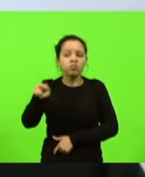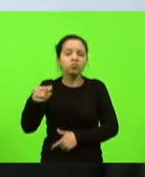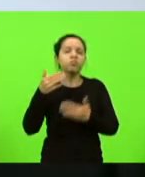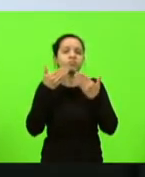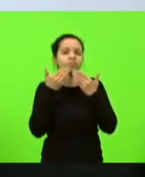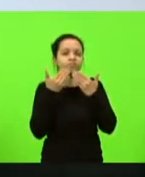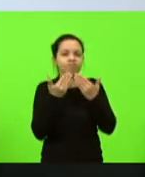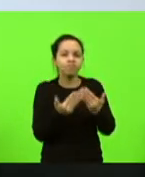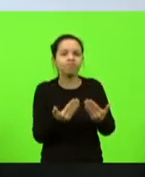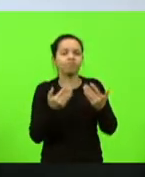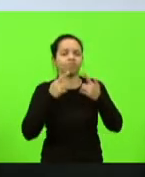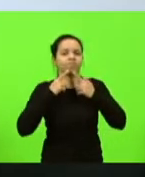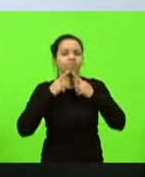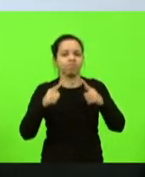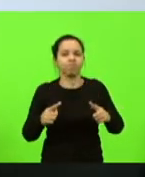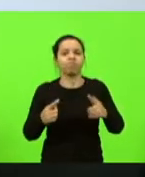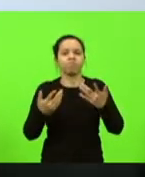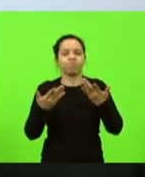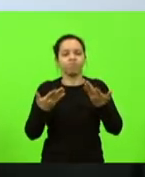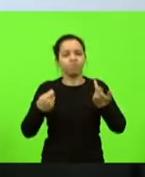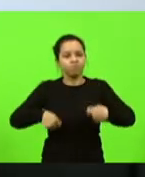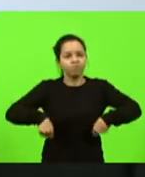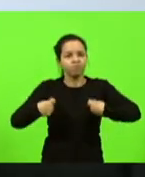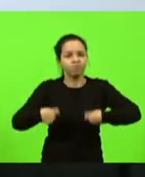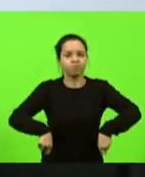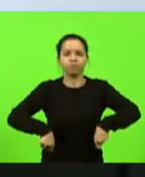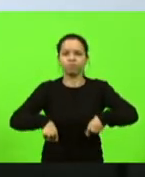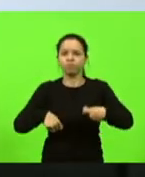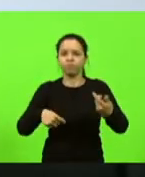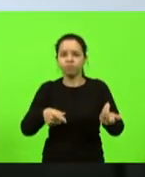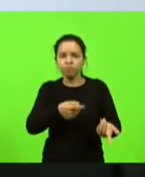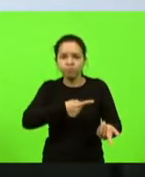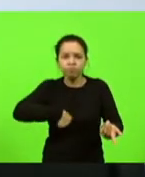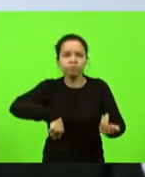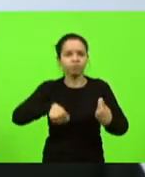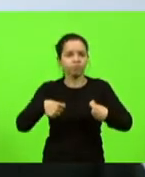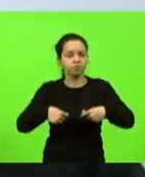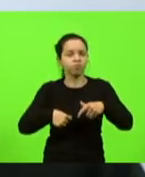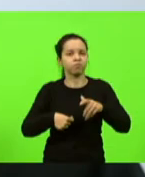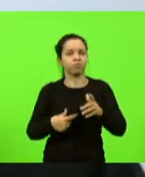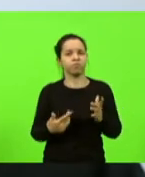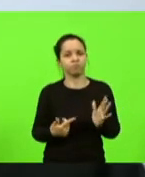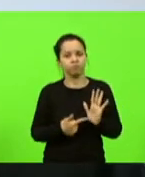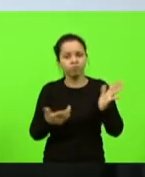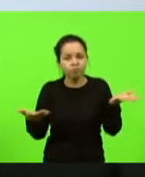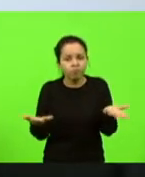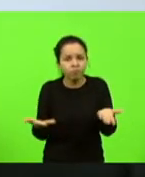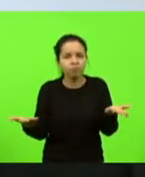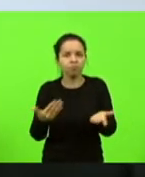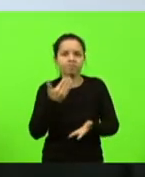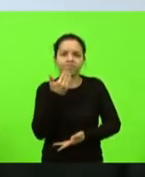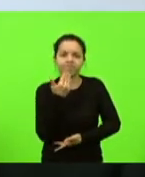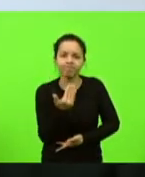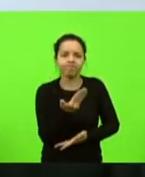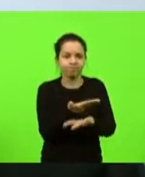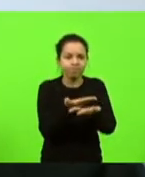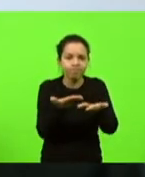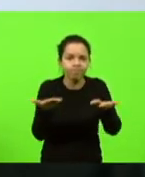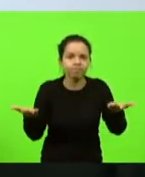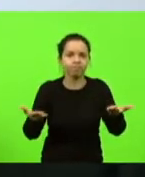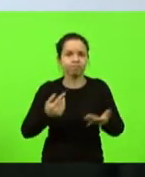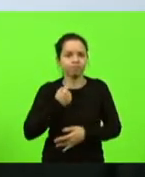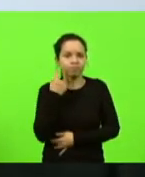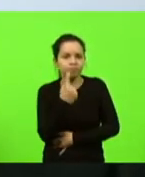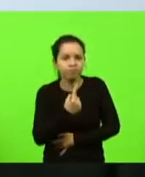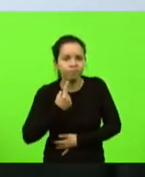E todo o adjetivo que a gente possa apresentar nesse momento, eu peço a vênia, eu